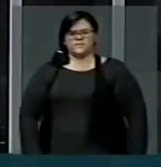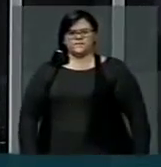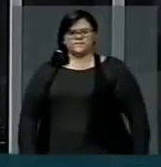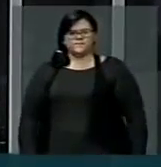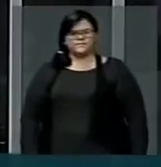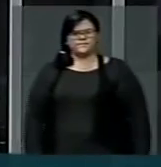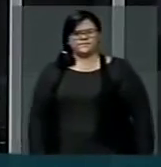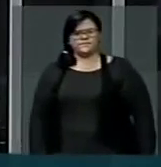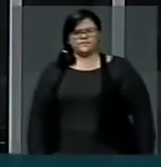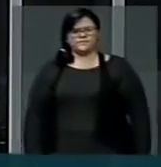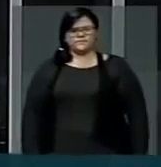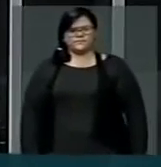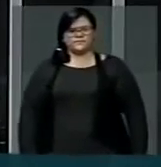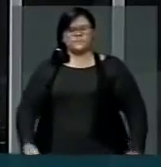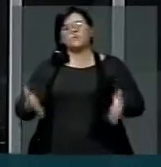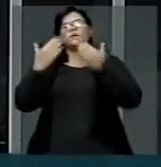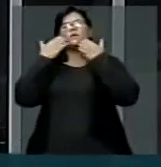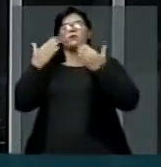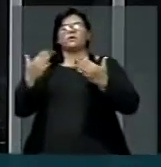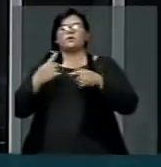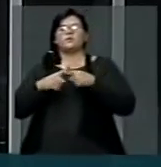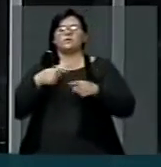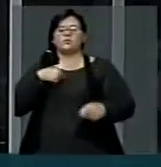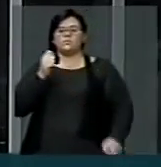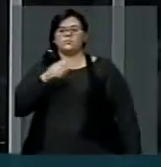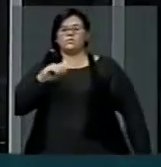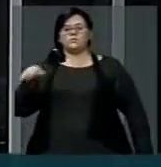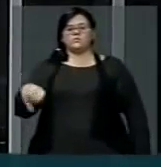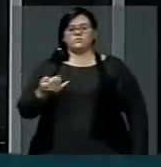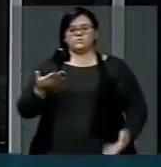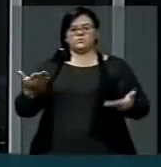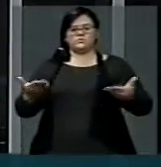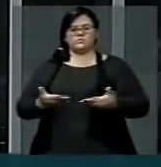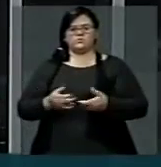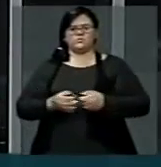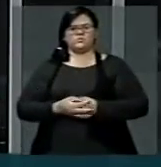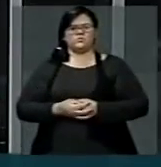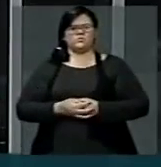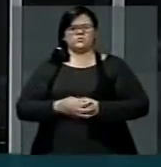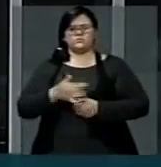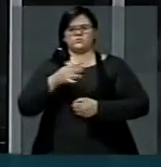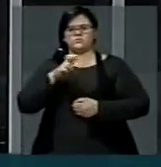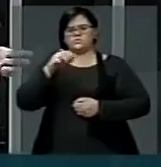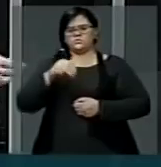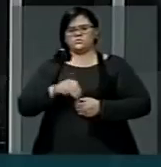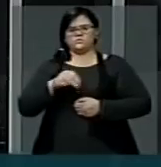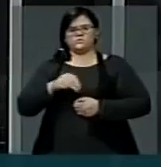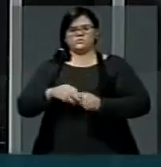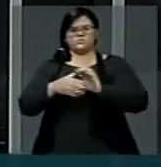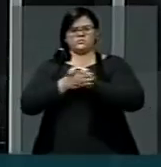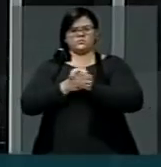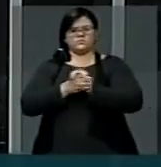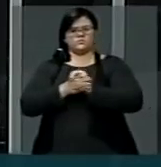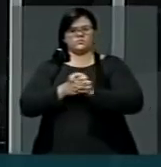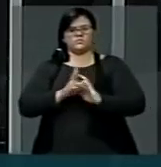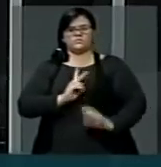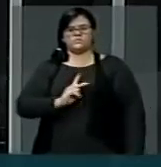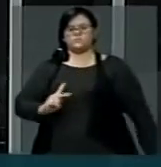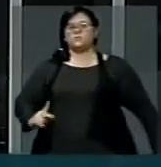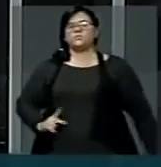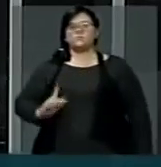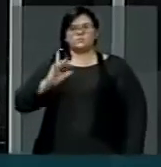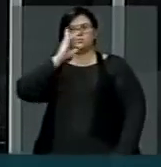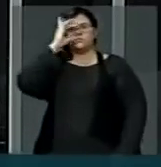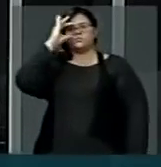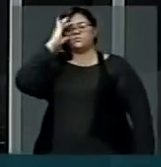Encerrar, senhor presidente. Agradecer a sua oportunidade do grande expediente, cumprimentar a presidenta Dilma,